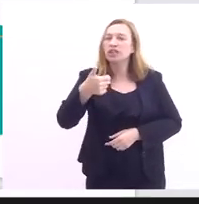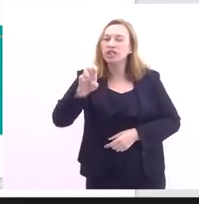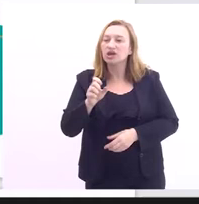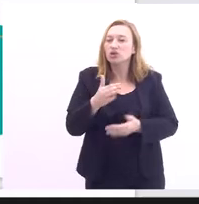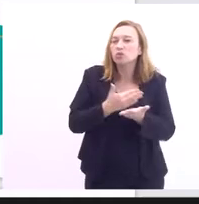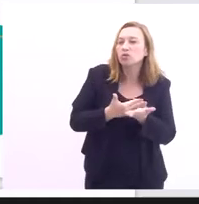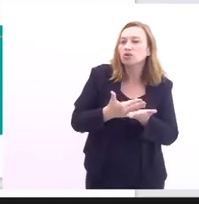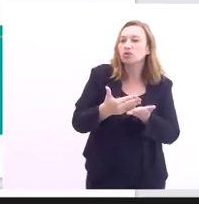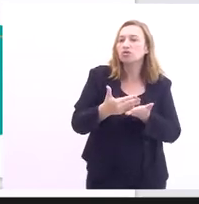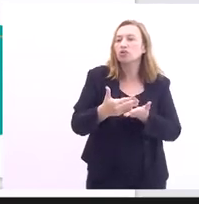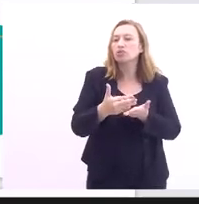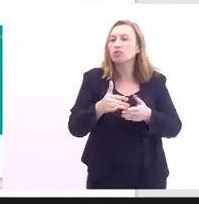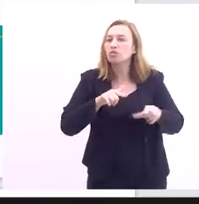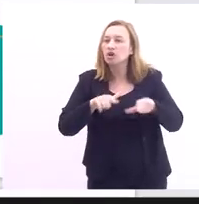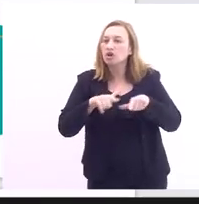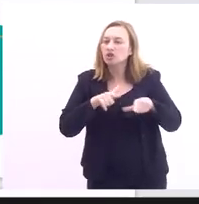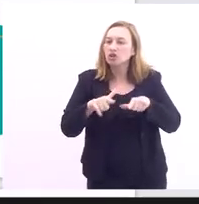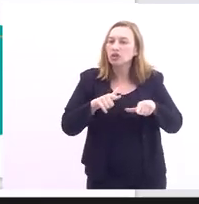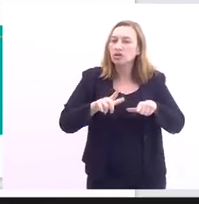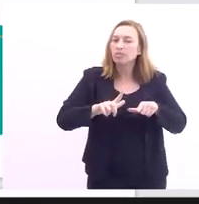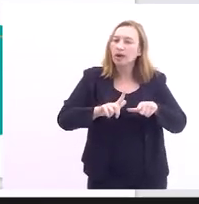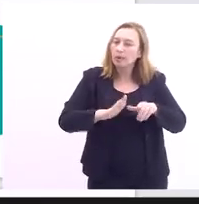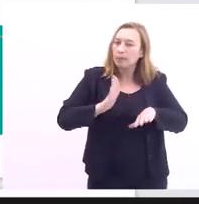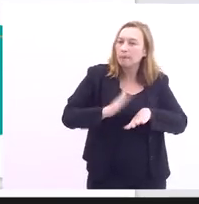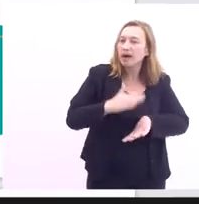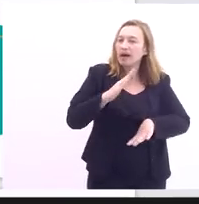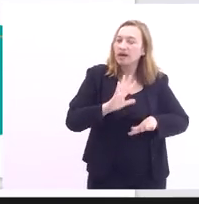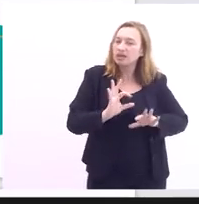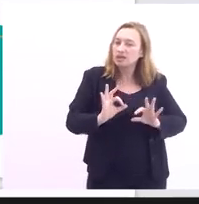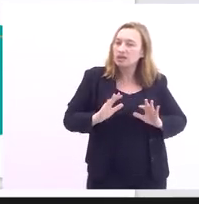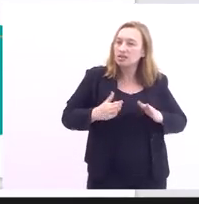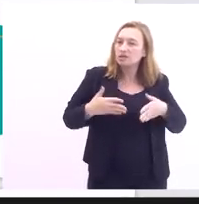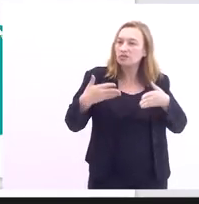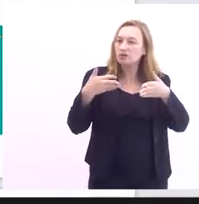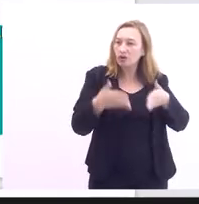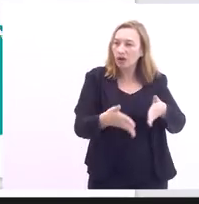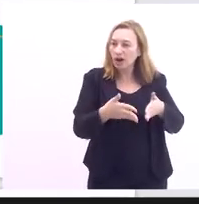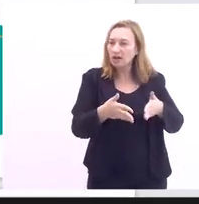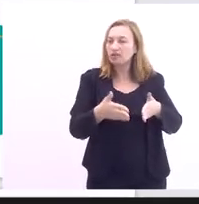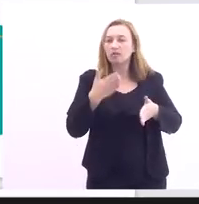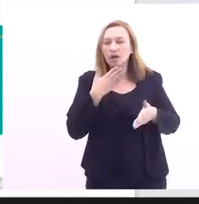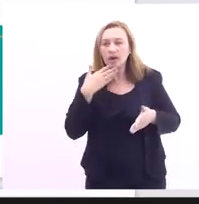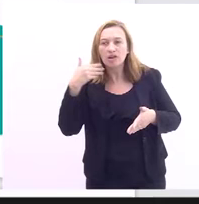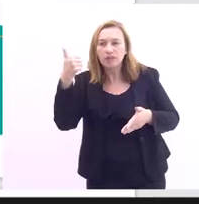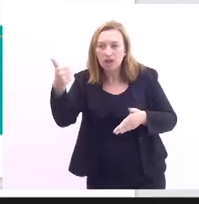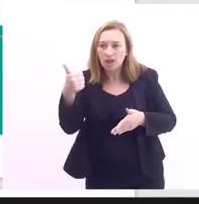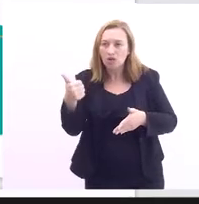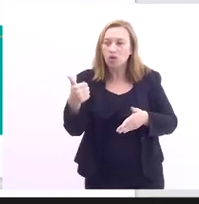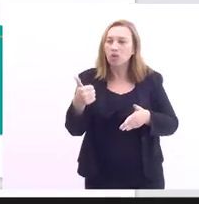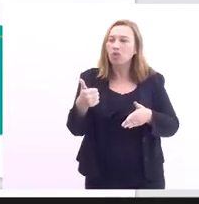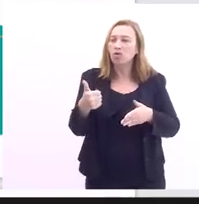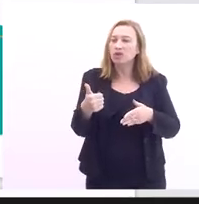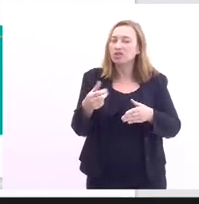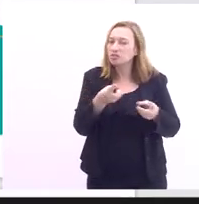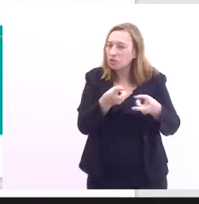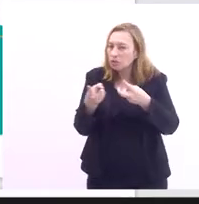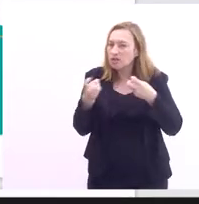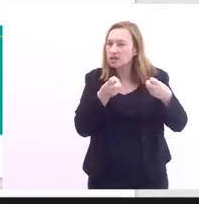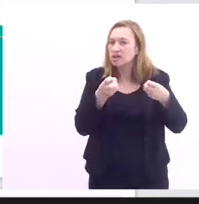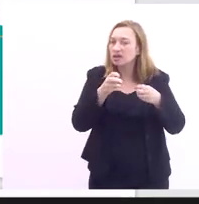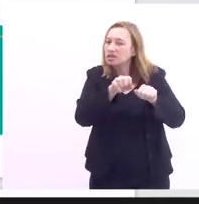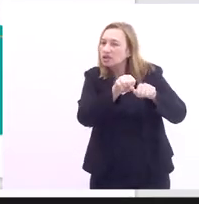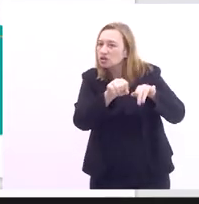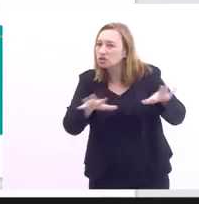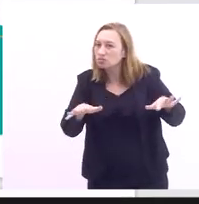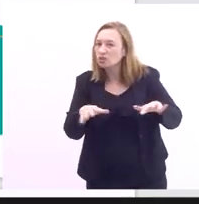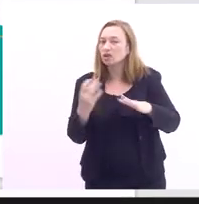com algumas ações mais específicas, foi observado uma melhora nesse DEC global por ano da